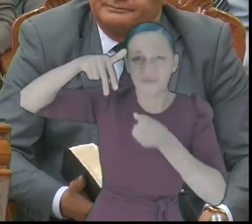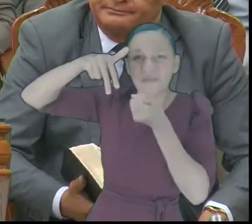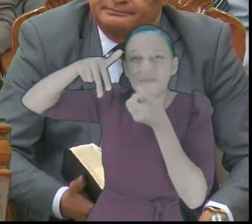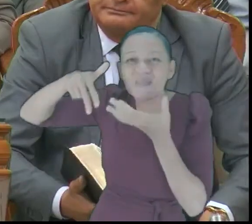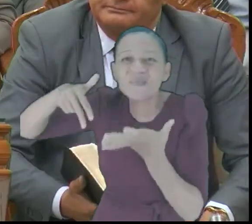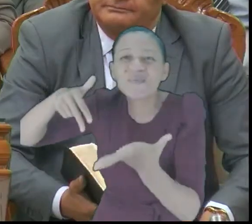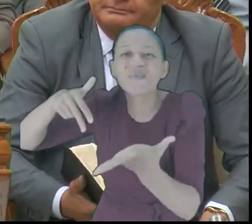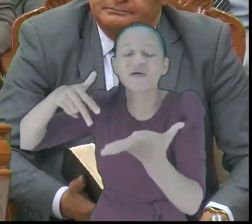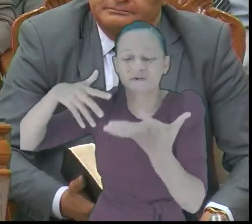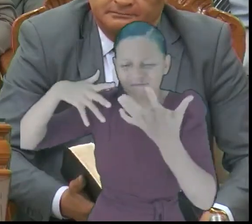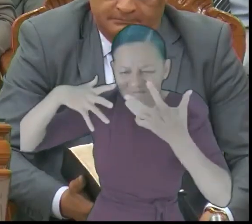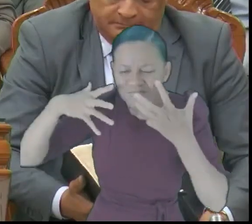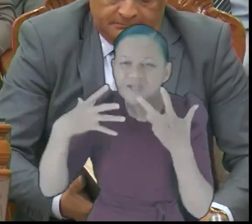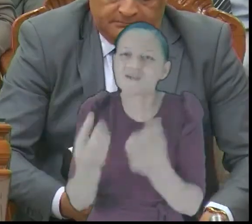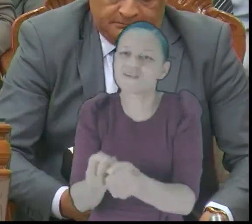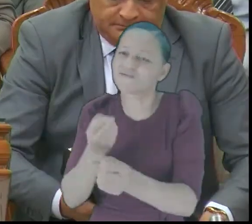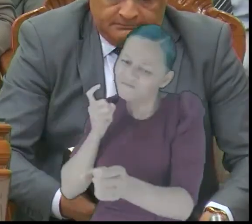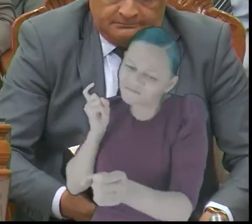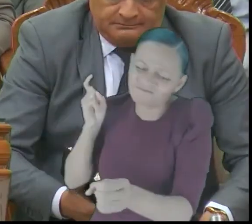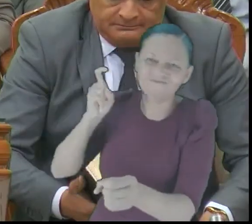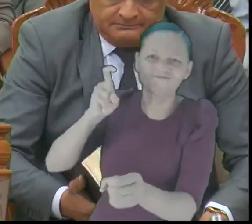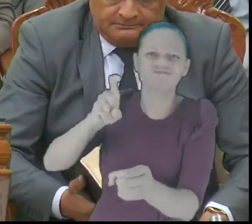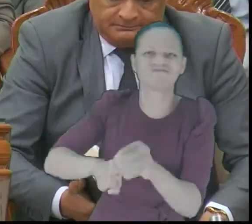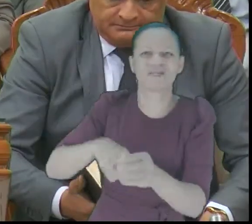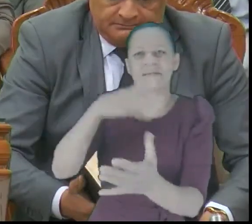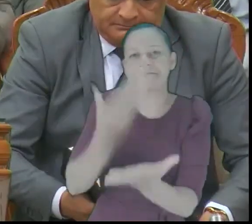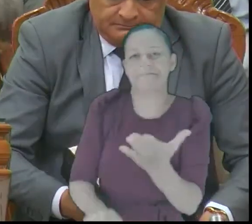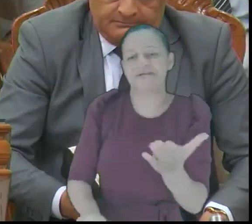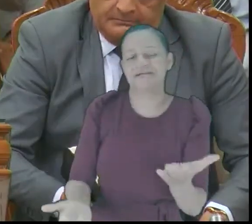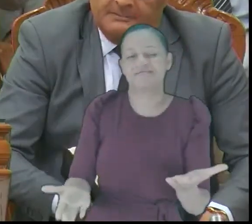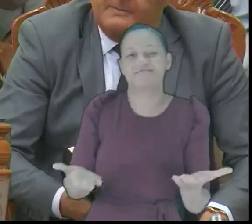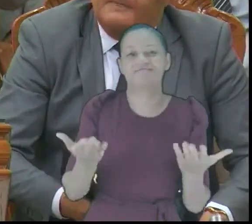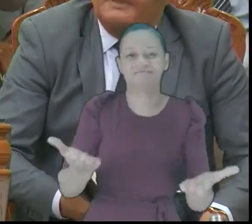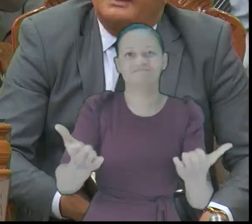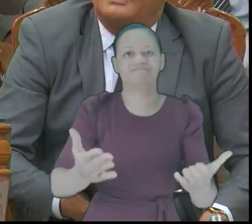novo. Receba de volta aquilo que você perdeu.